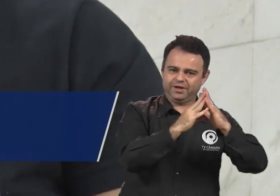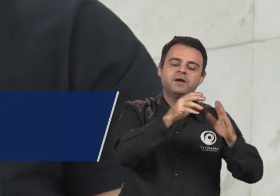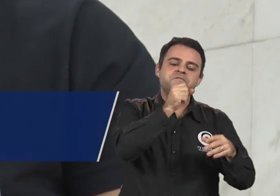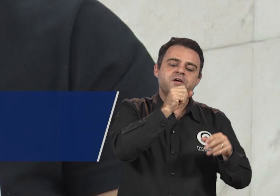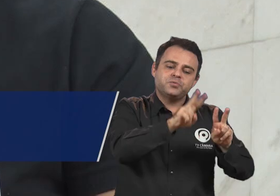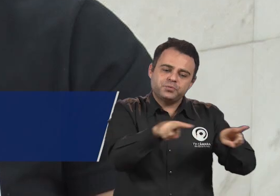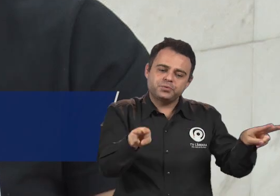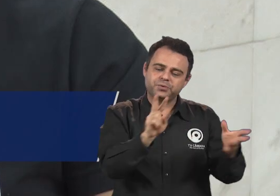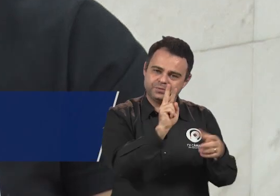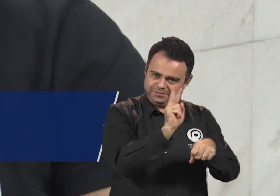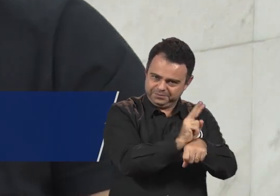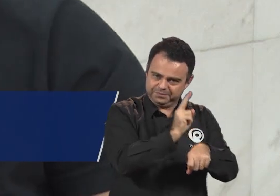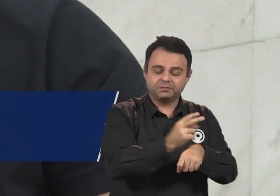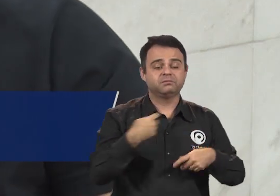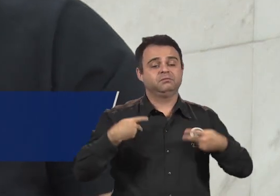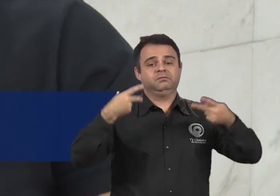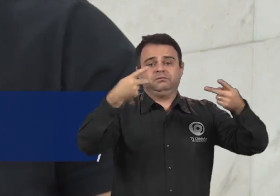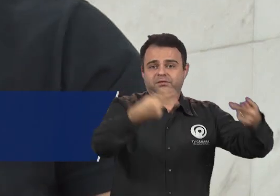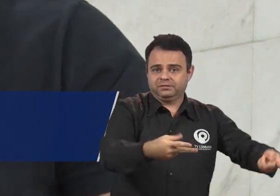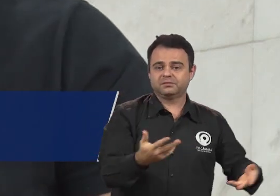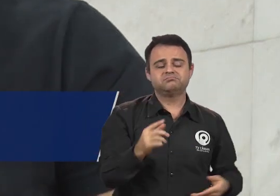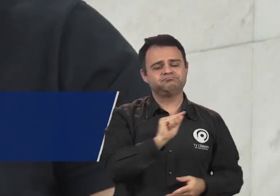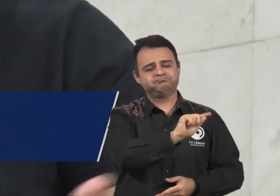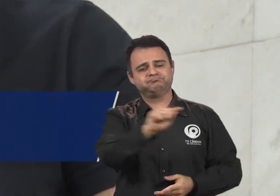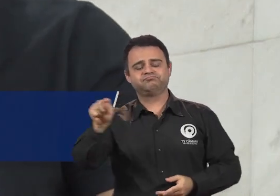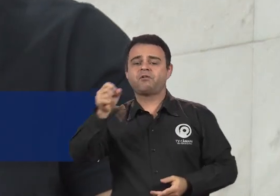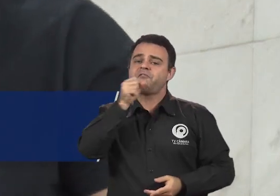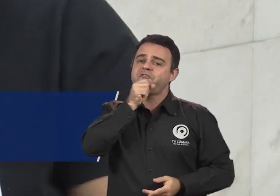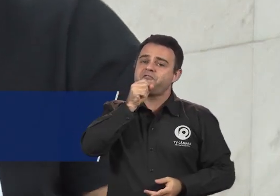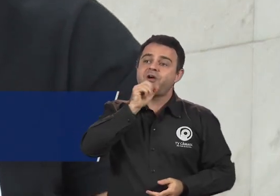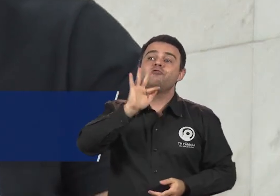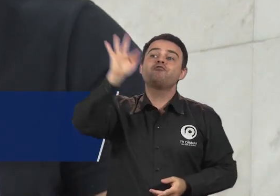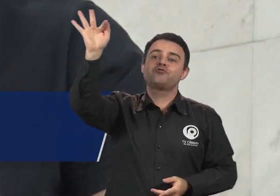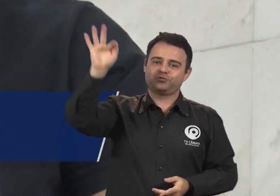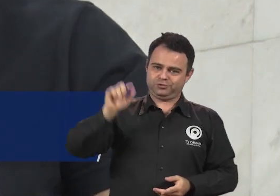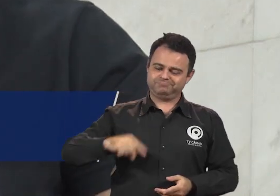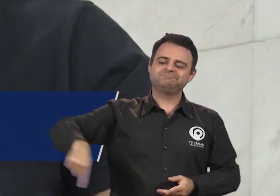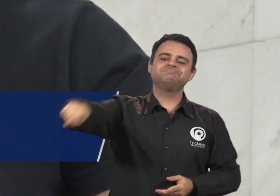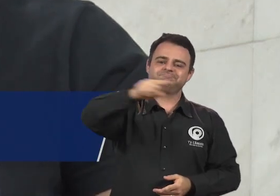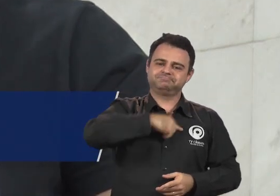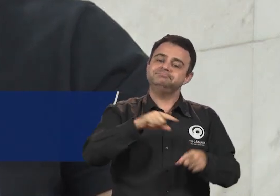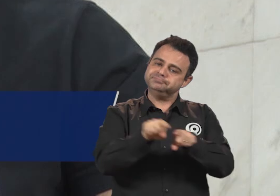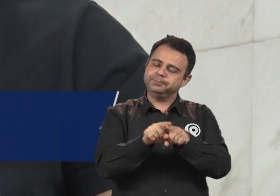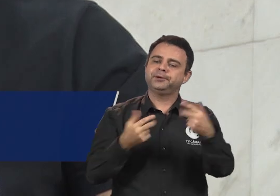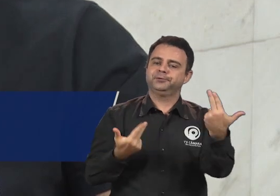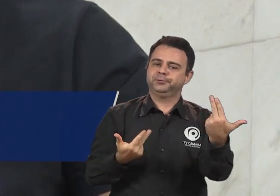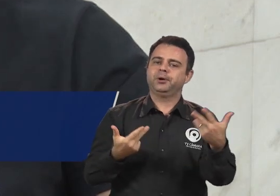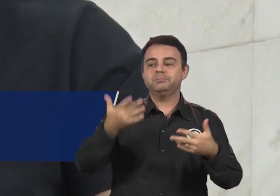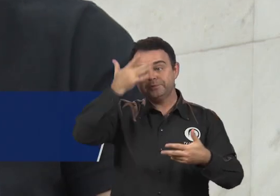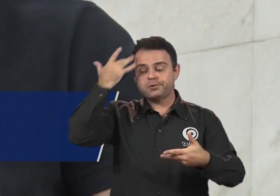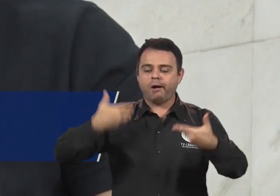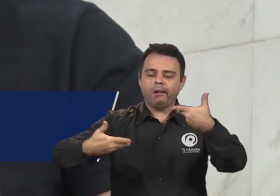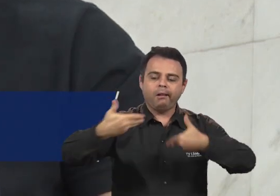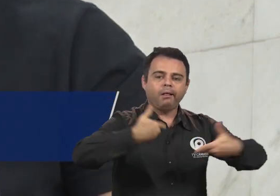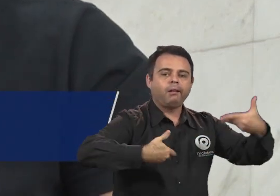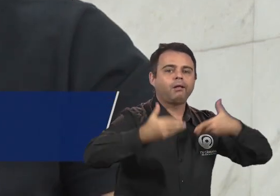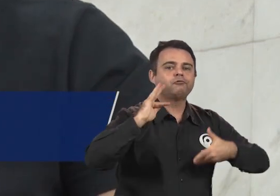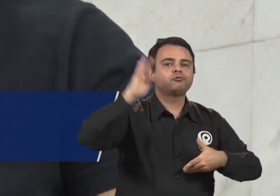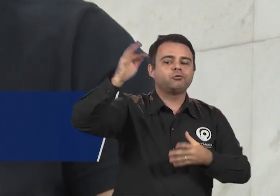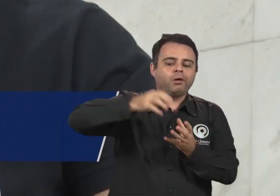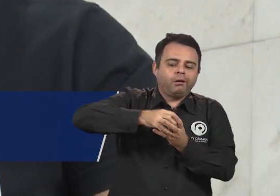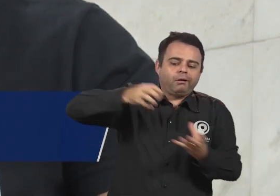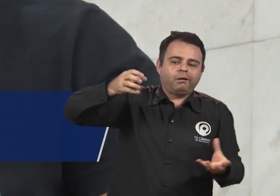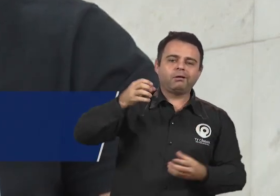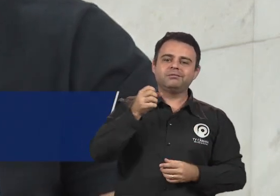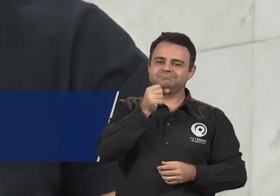São idosos, são pessoas que merecem. Todos nós vamos chegar na velhice. Um dia nós chegaremos naquela situação e precisaremos de cuidado. Então, a gente precisa plantar hoje para colher